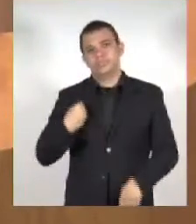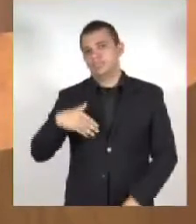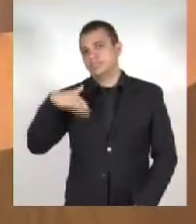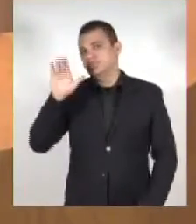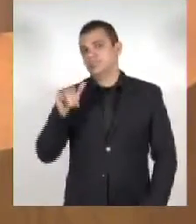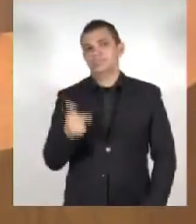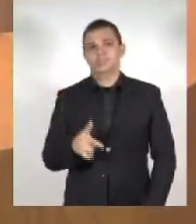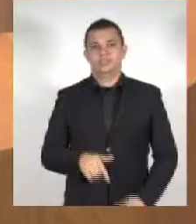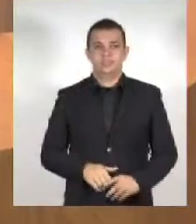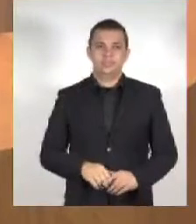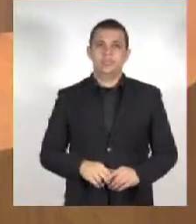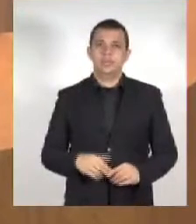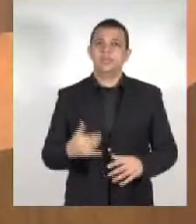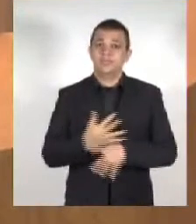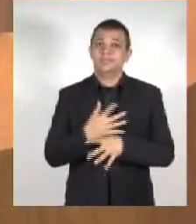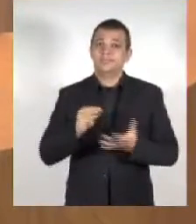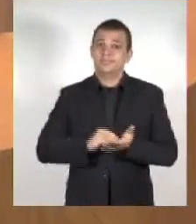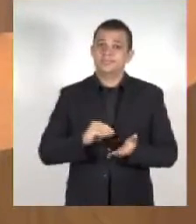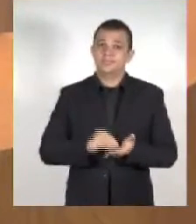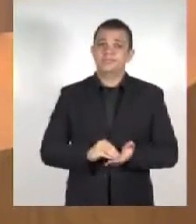no trânsito.